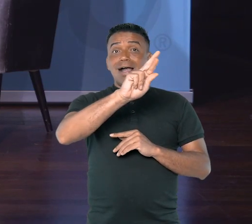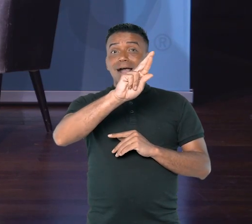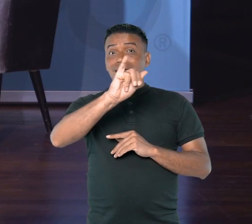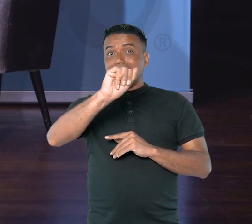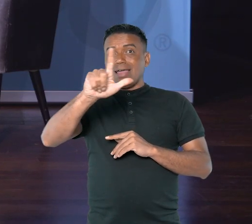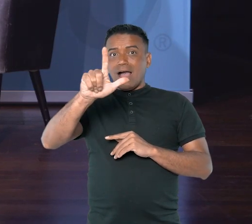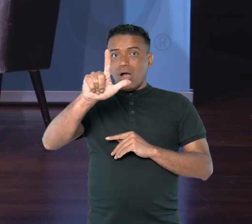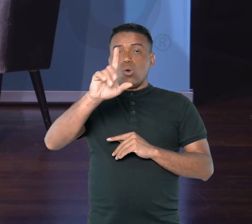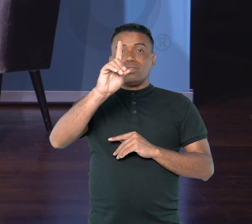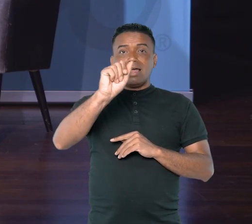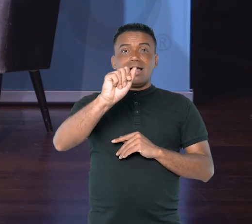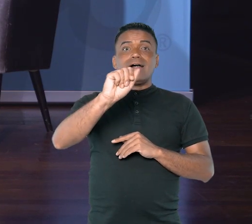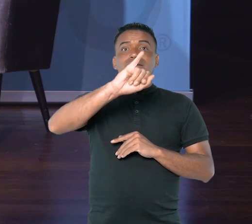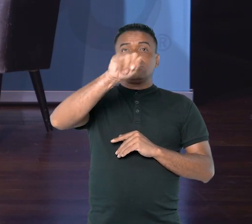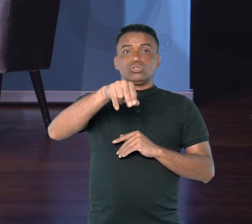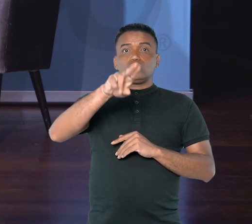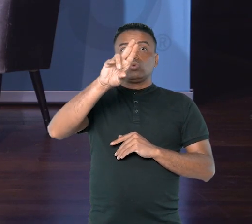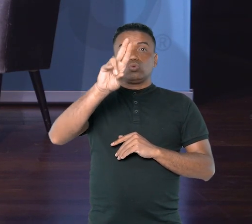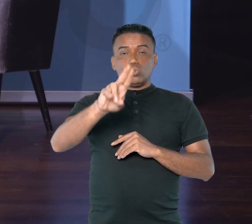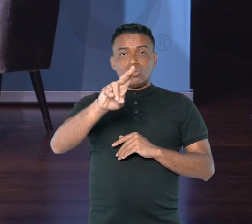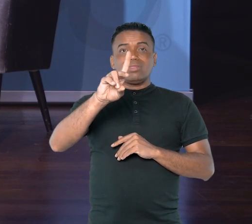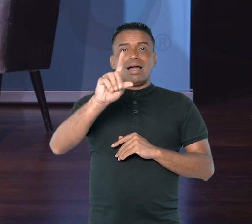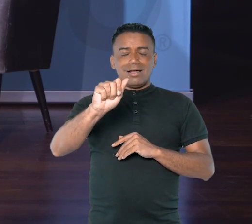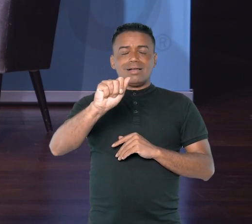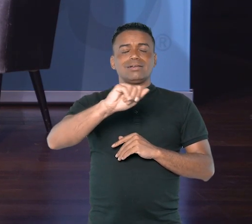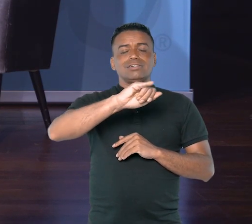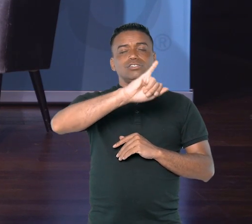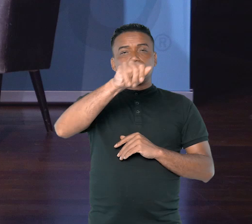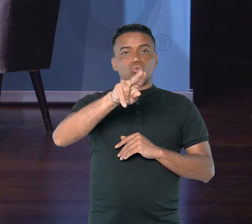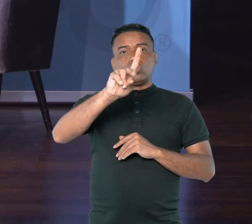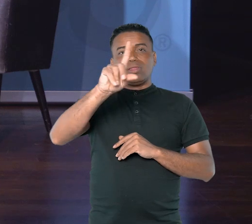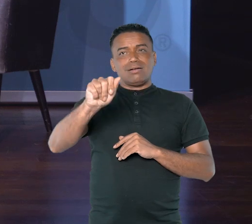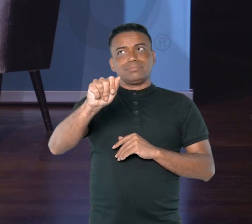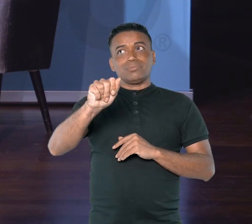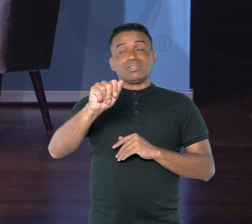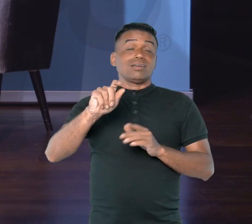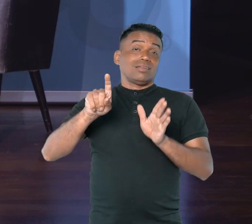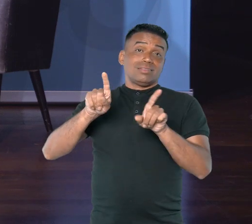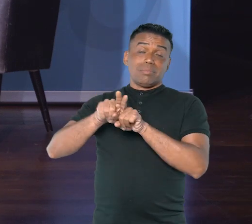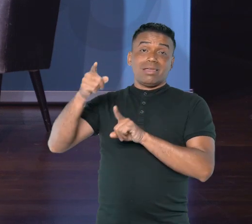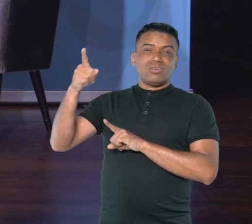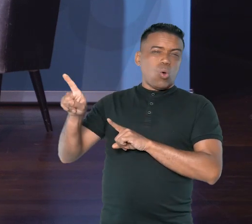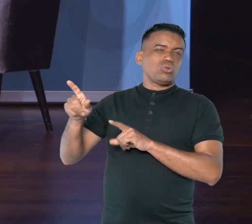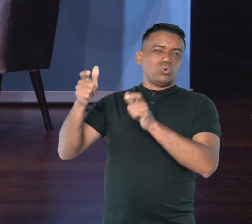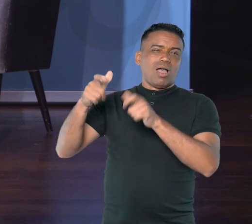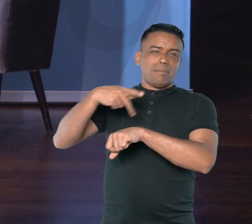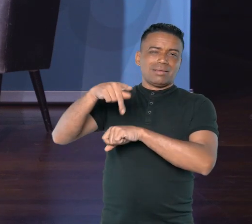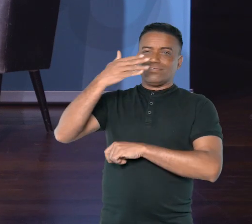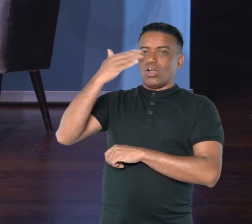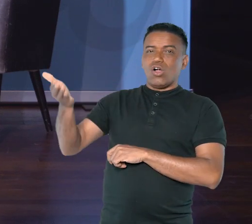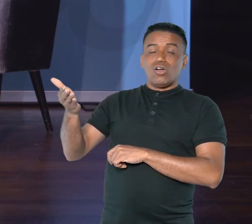e Stonehenge, né? Que é um lugar que você vai antes quando você descobre que está com câncer, e o outro que